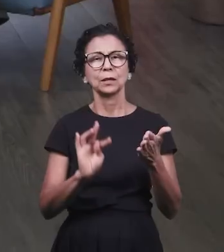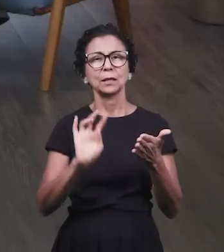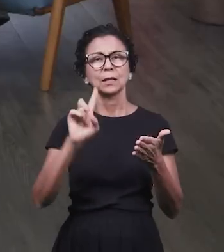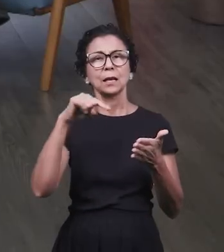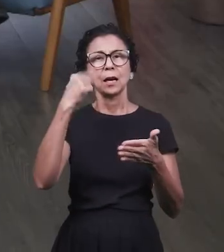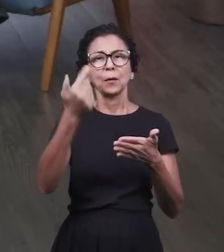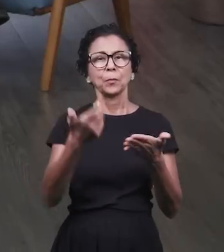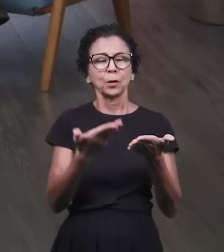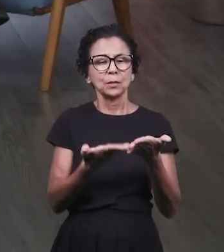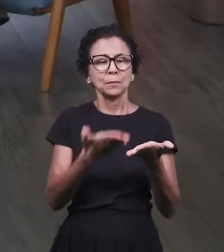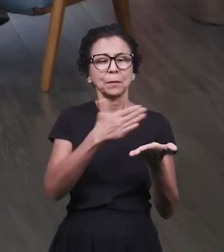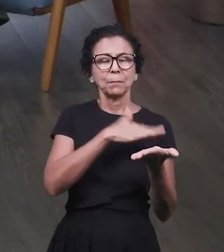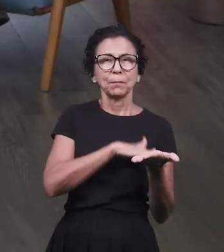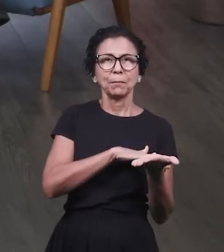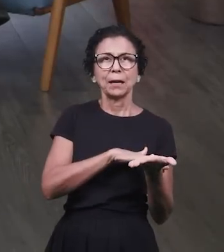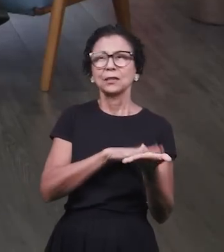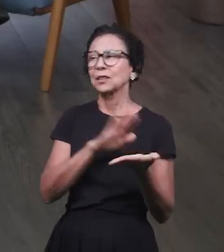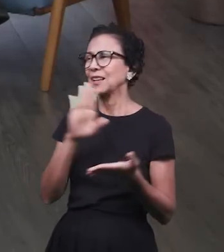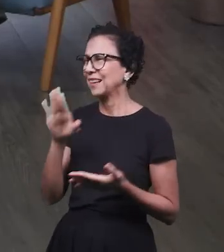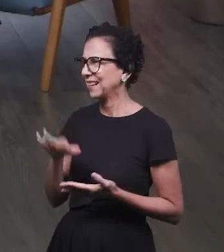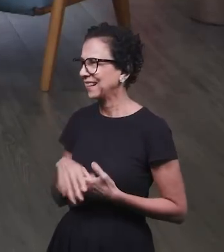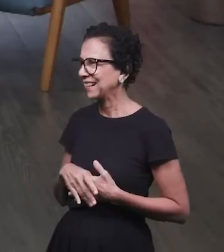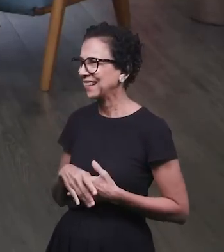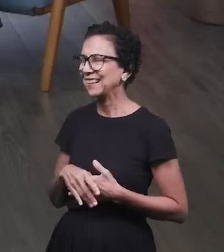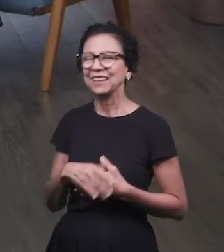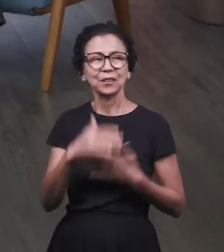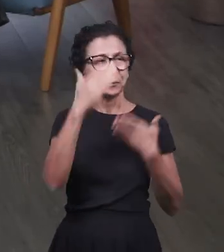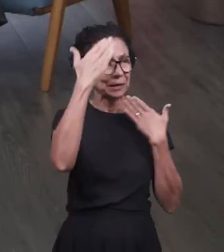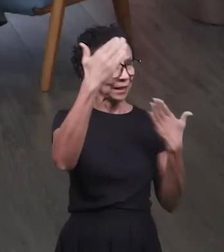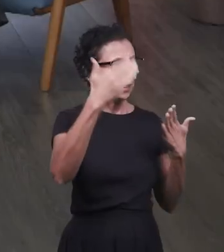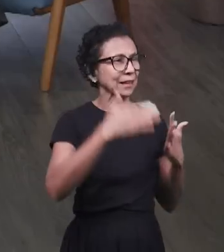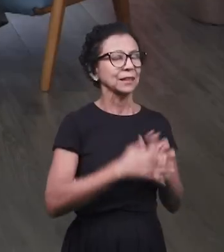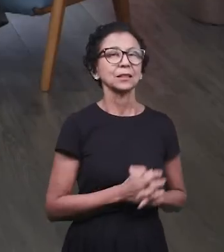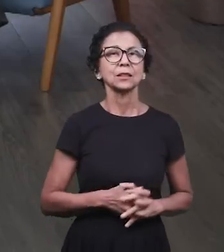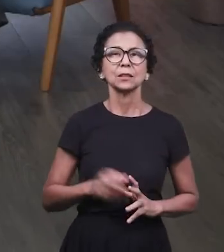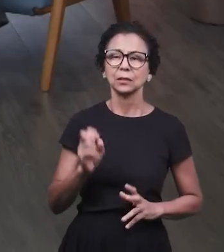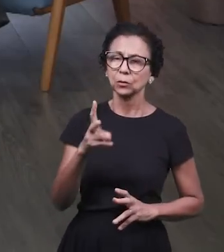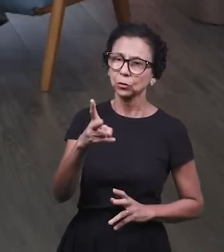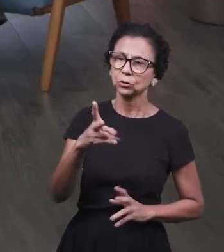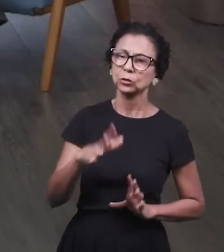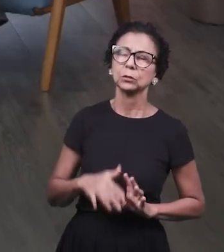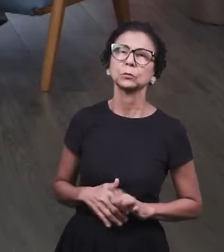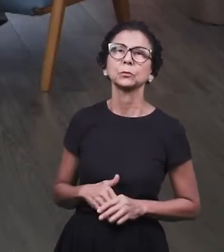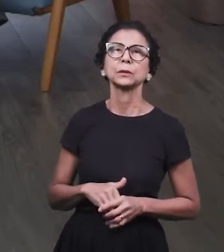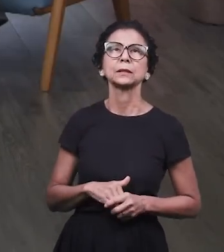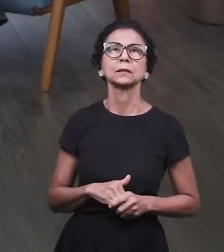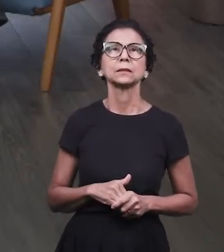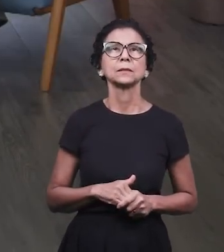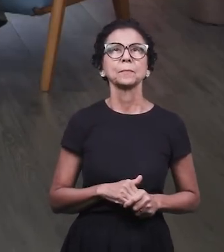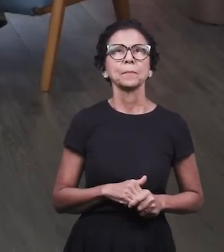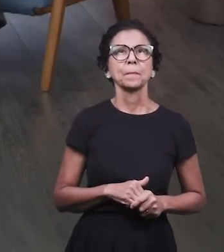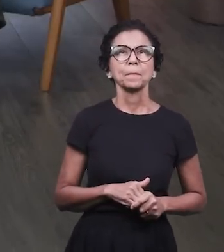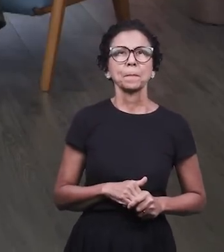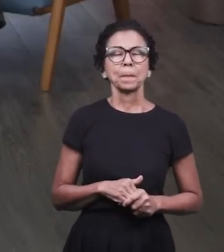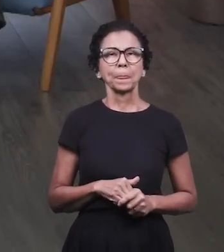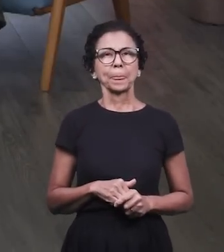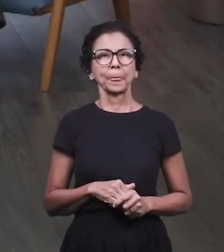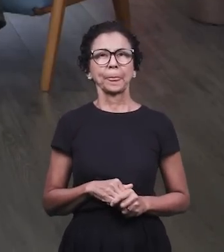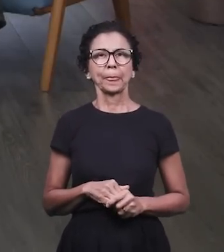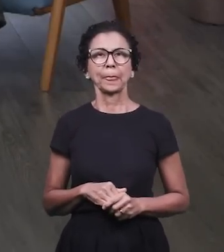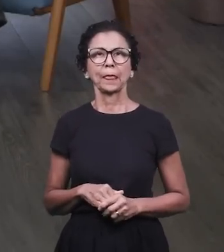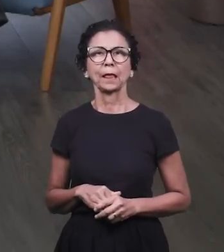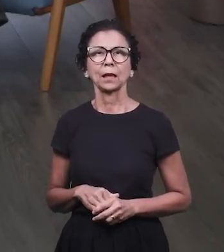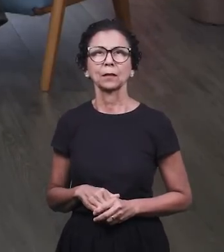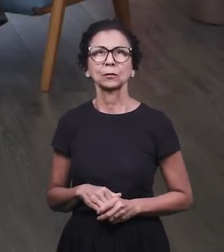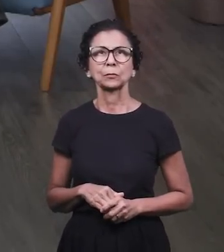se essa parte. É? Obrigado, Não, Sérgio. mas eu estou aqui para te ajudar. Muito bem, então continuem. Não, mas essa primeira parte,